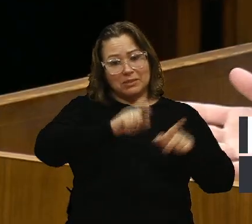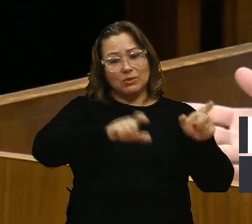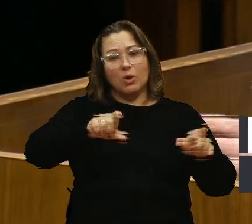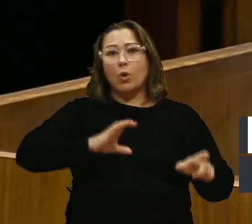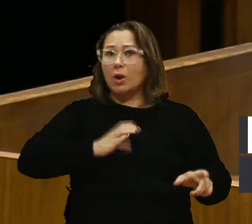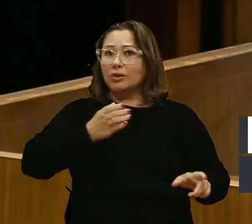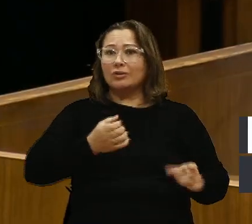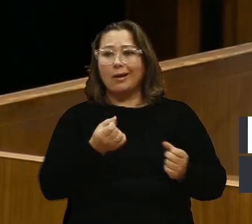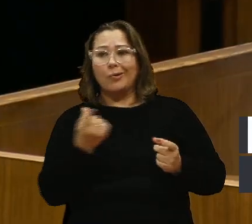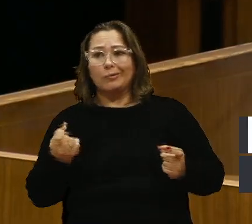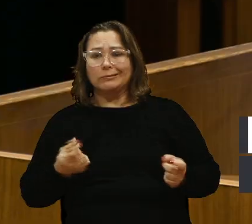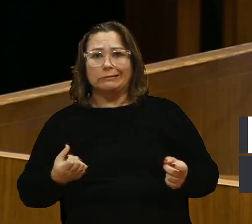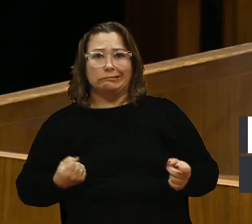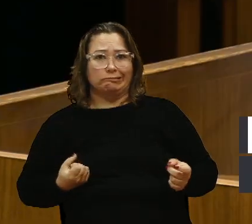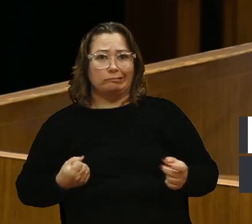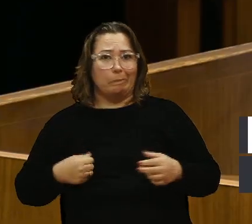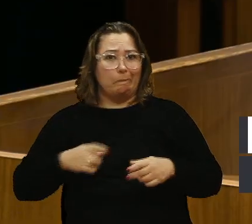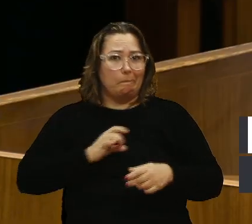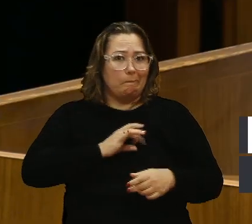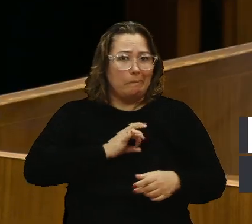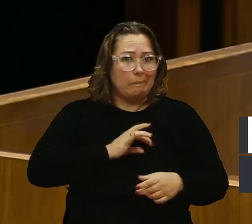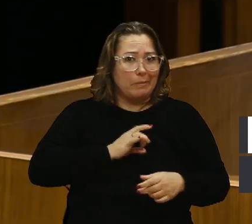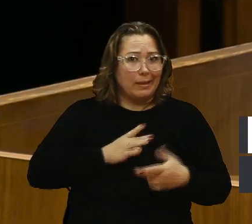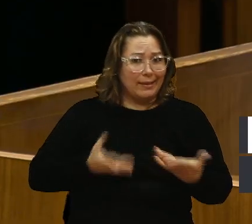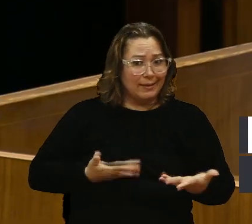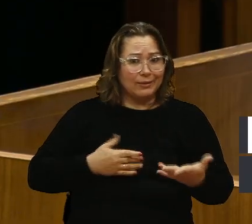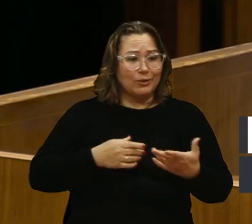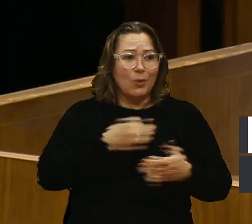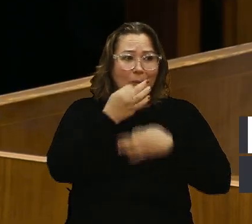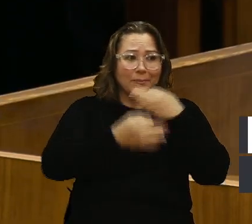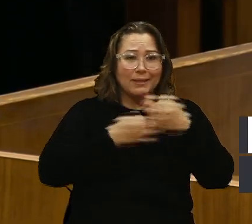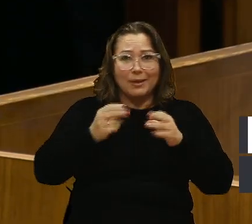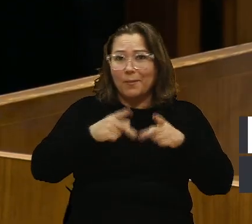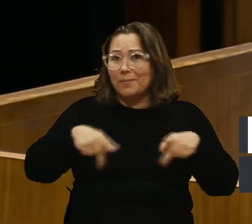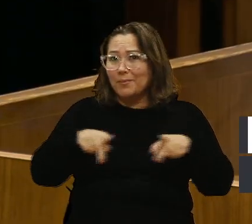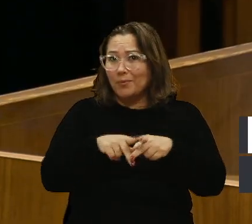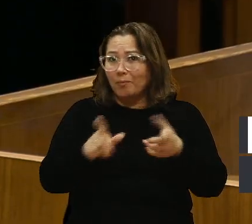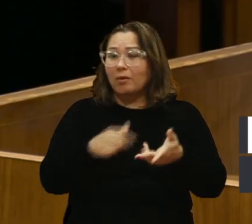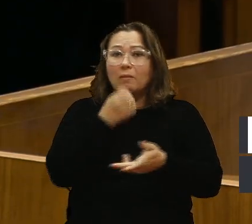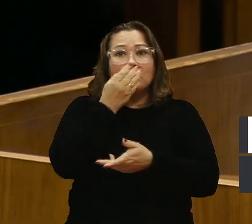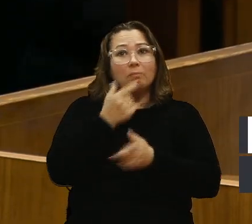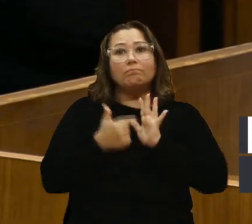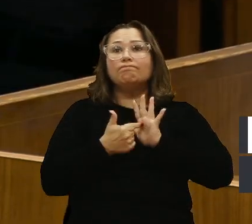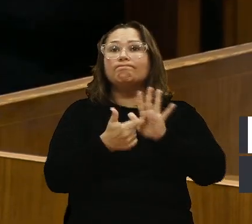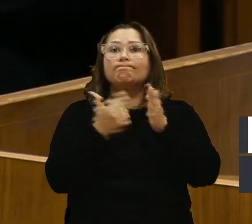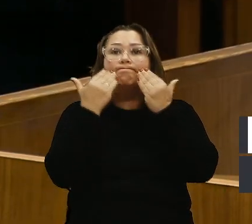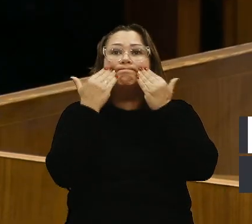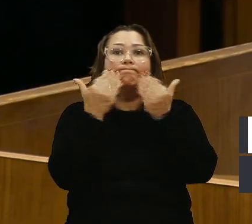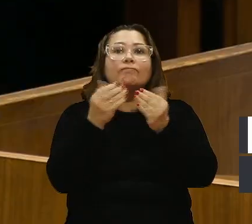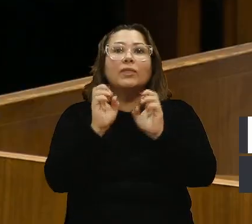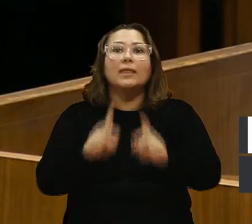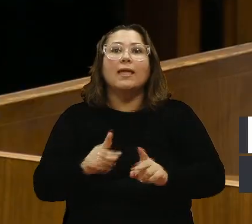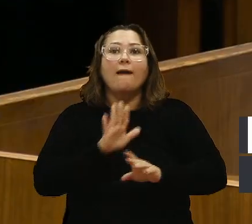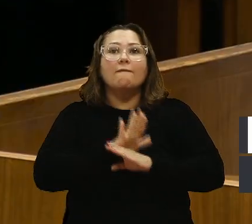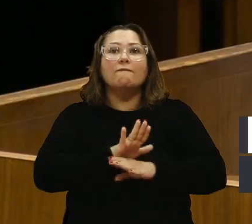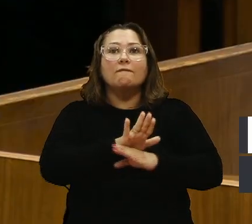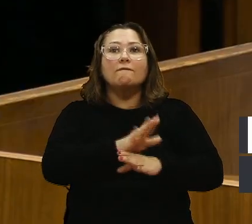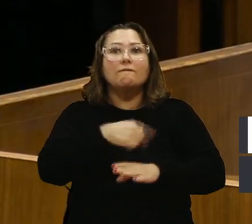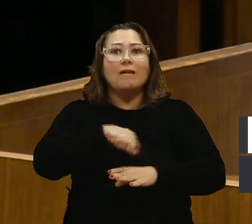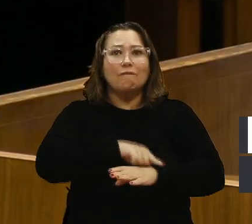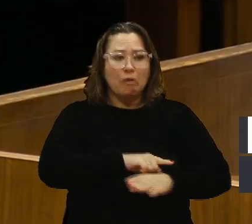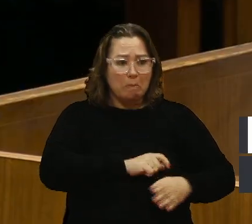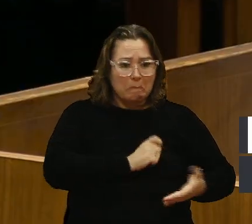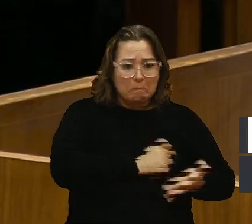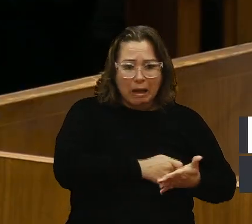E alguns covardes têm medo da opinião pública. É bom nesse momento que aí a gente consegue expor quem é a favor da população tá pagando uma coisa que